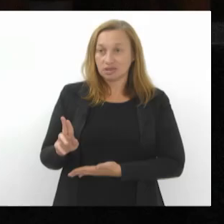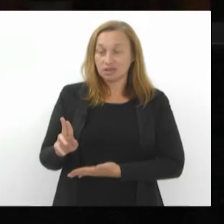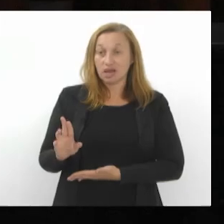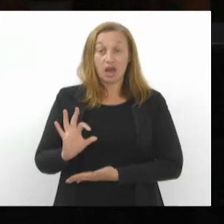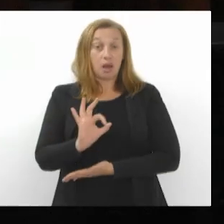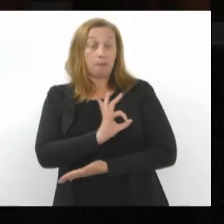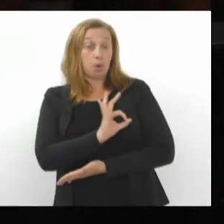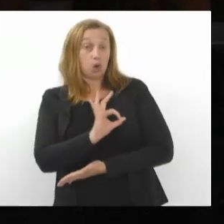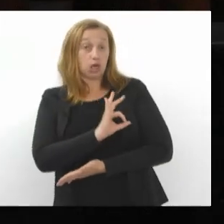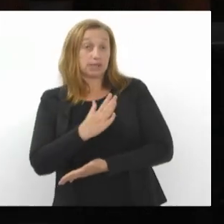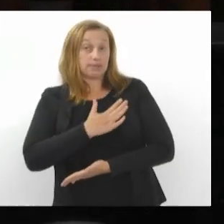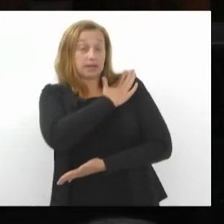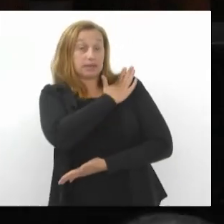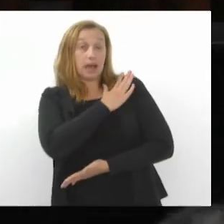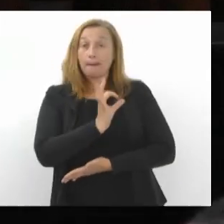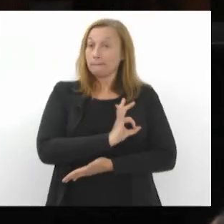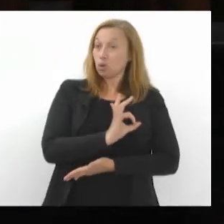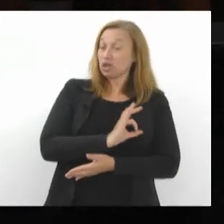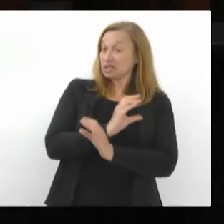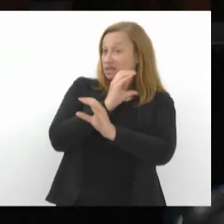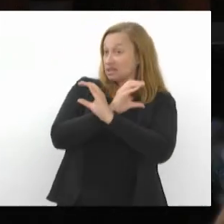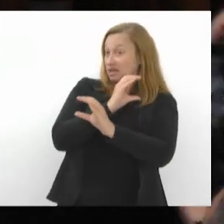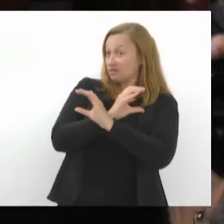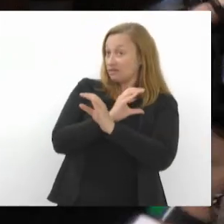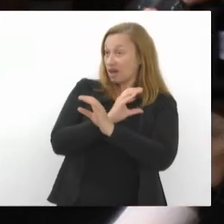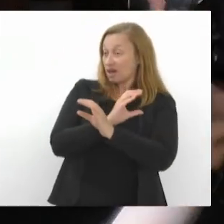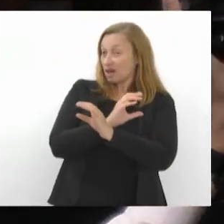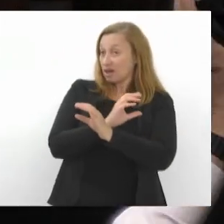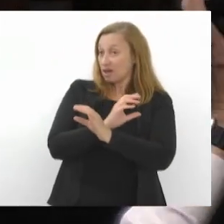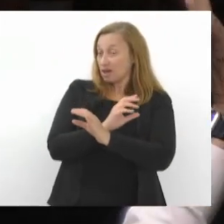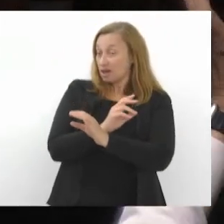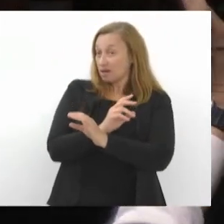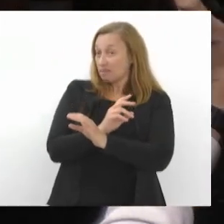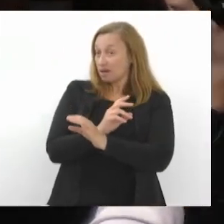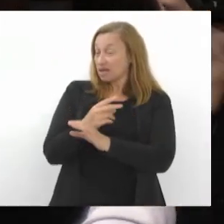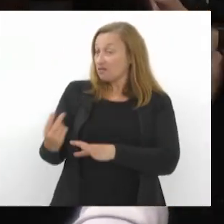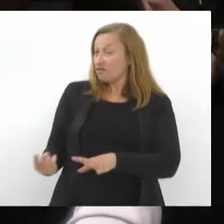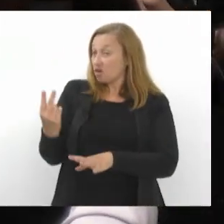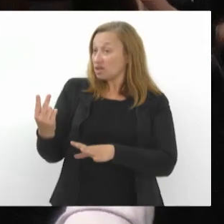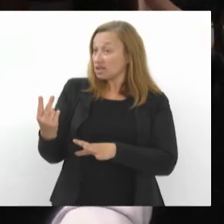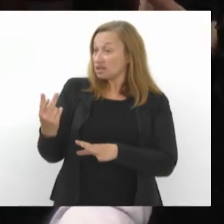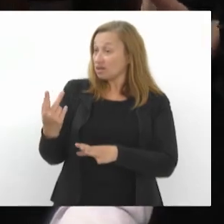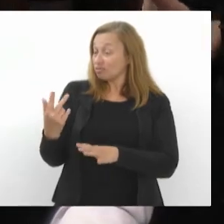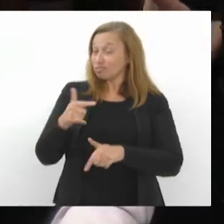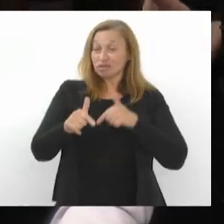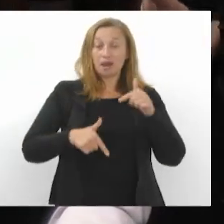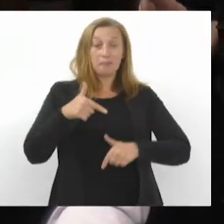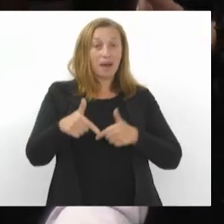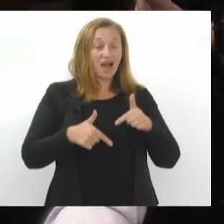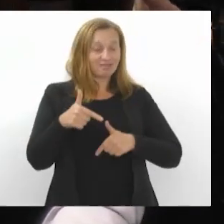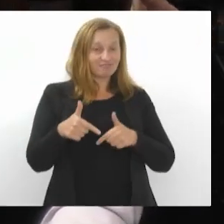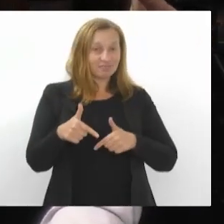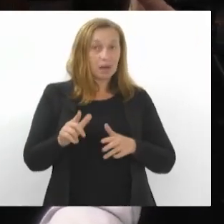polícia militar, usando a polícia civil, para dar credibilidade nas operações caça-níqueis. E, graças a Deus,